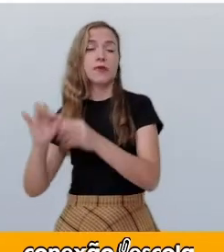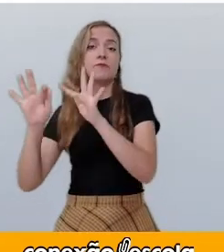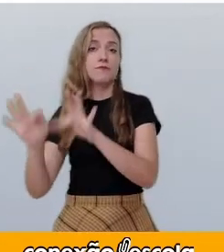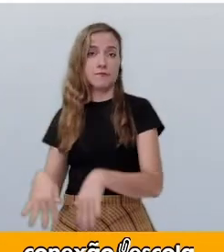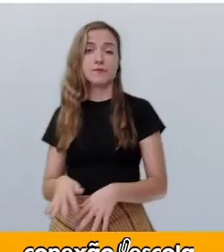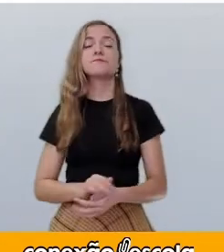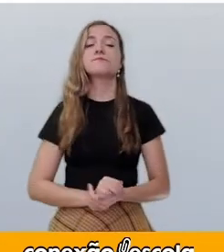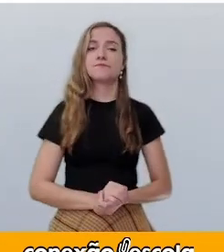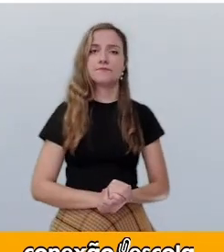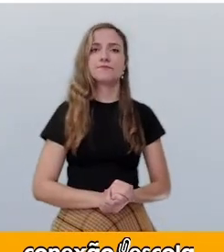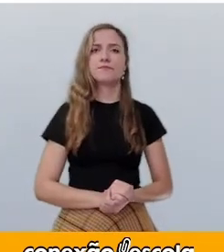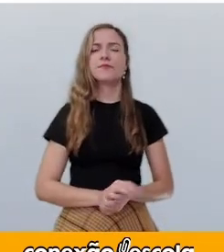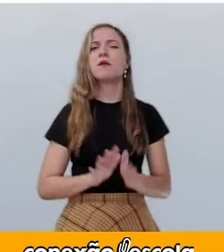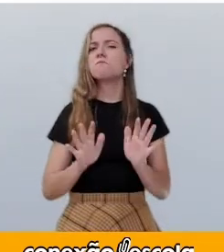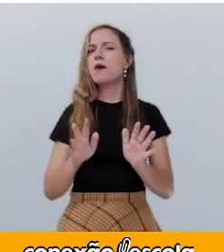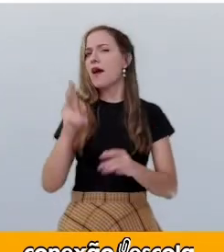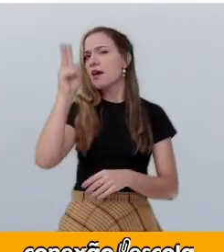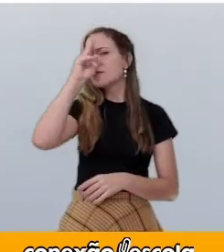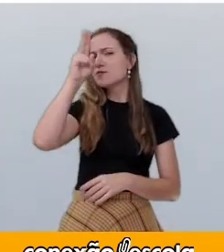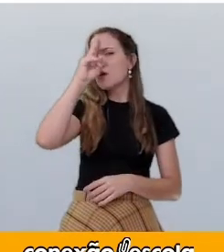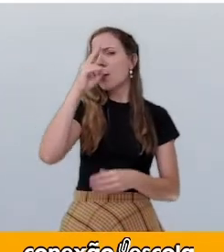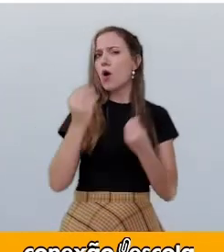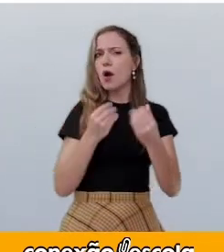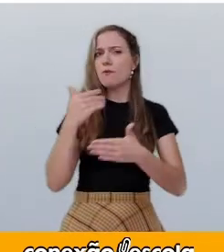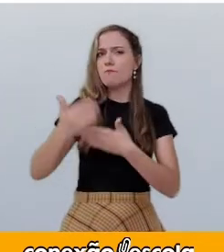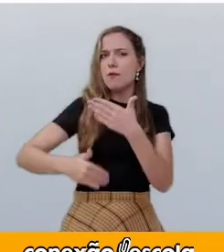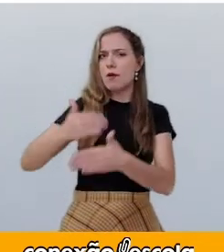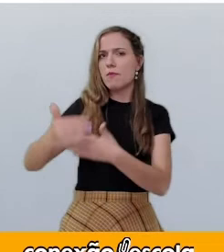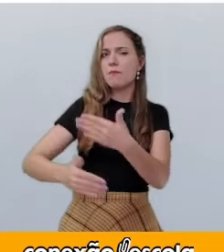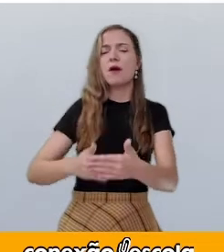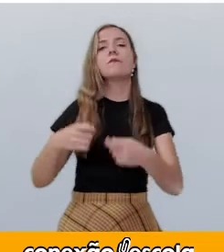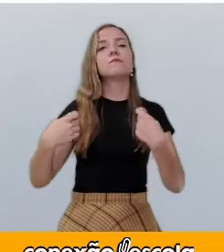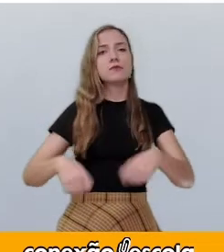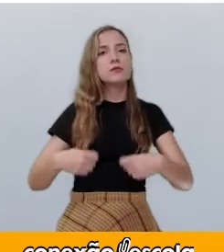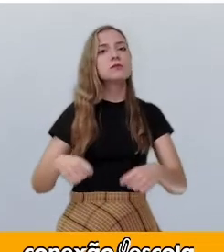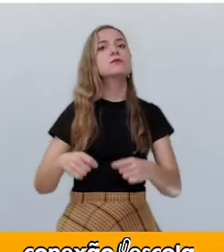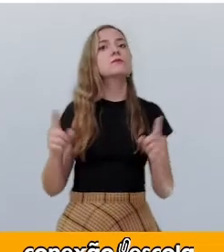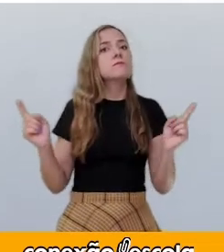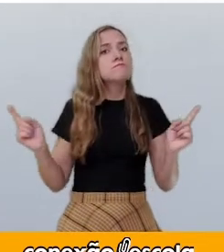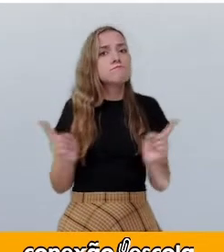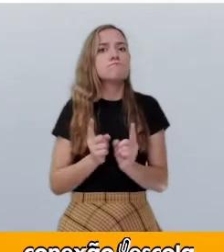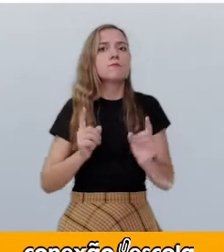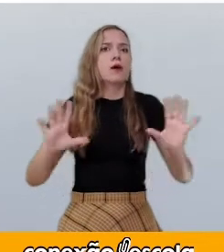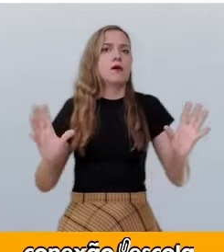mas em que a história é desenvolvida de forma breve